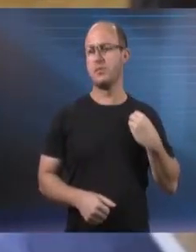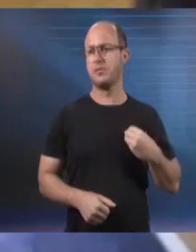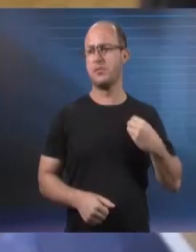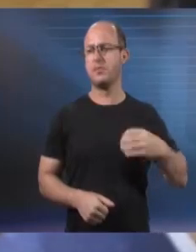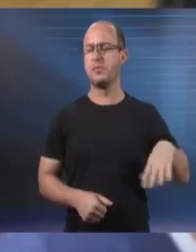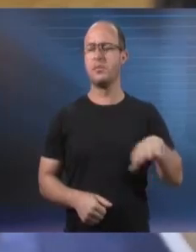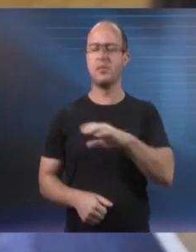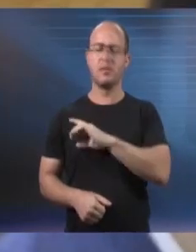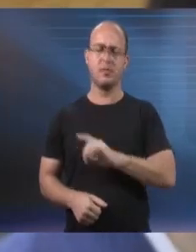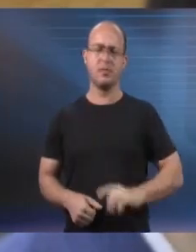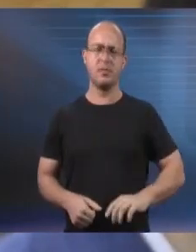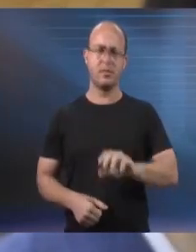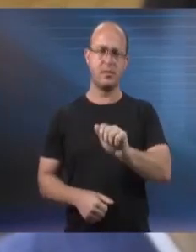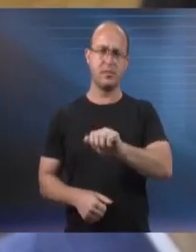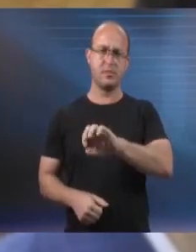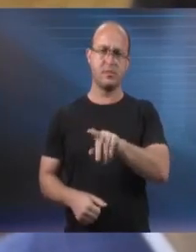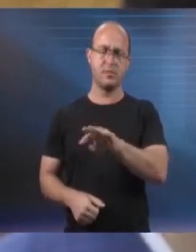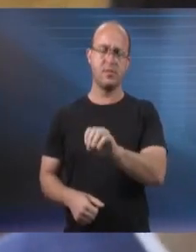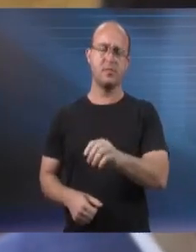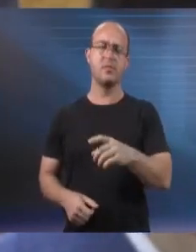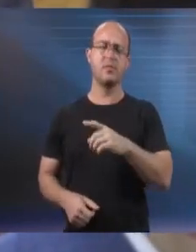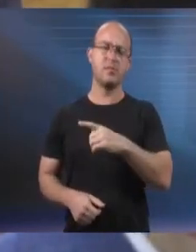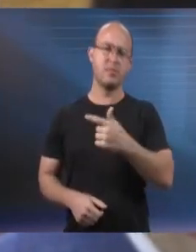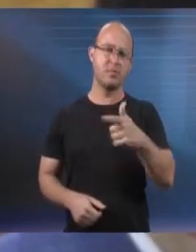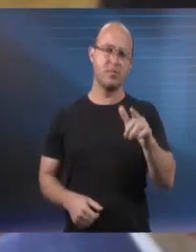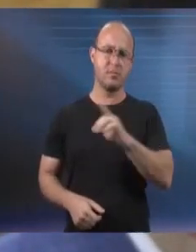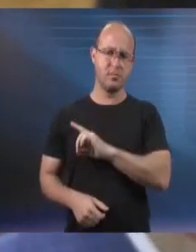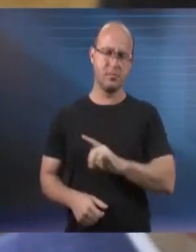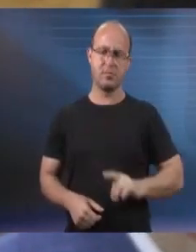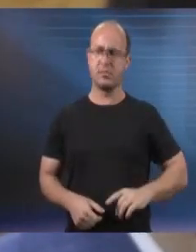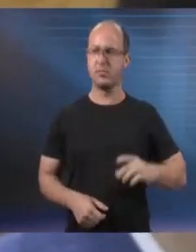que é da região, e os demais deputados do Seridó e do estado todo.